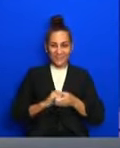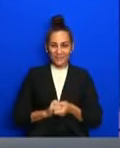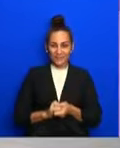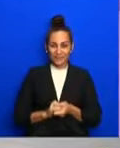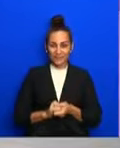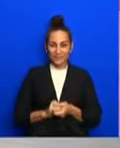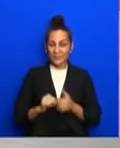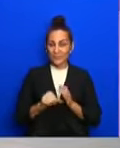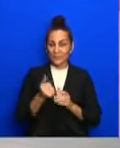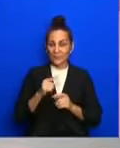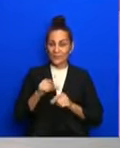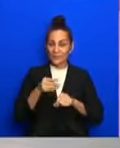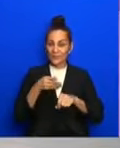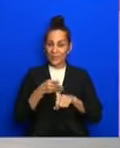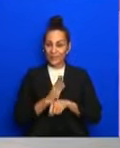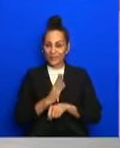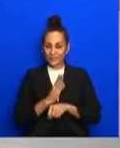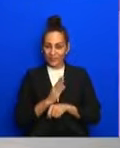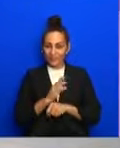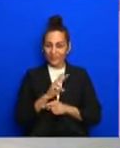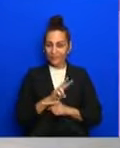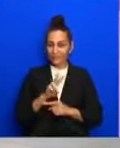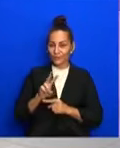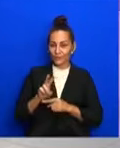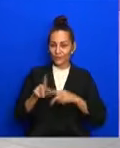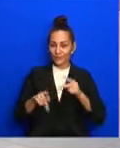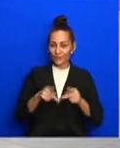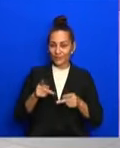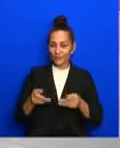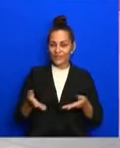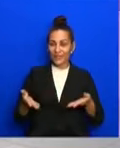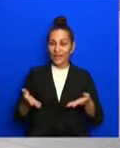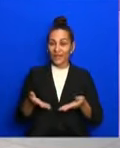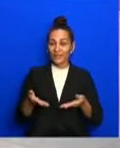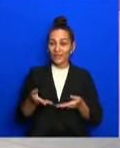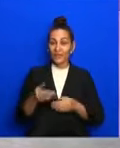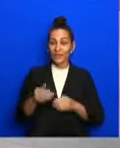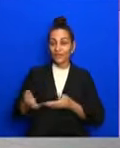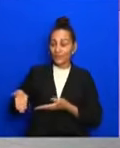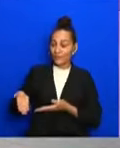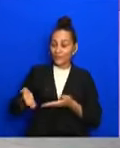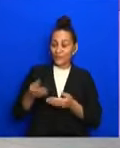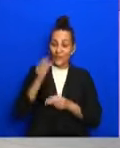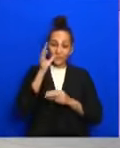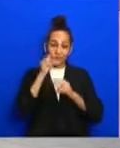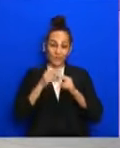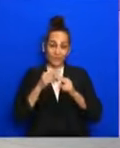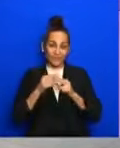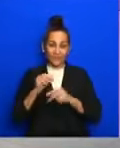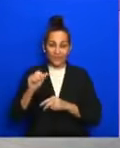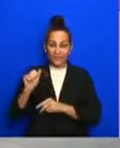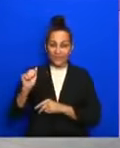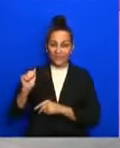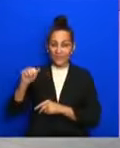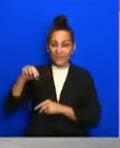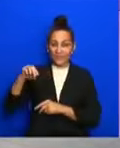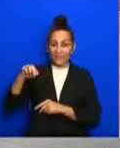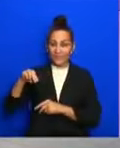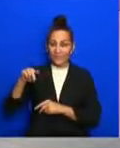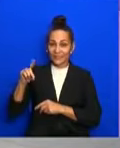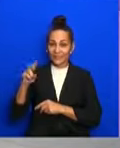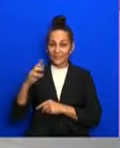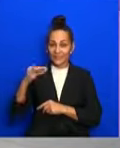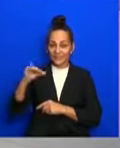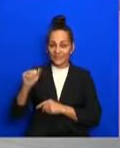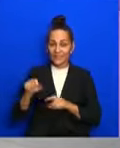Obrigado. Primeira etapa realizada, validada por nossas auditoras populares. Vou convidar a Andréia, nossa colega da Caixa, também a Miriam,